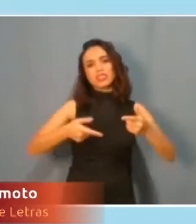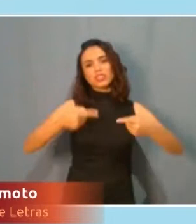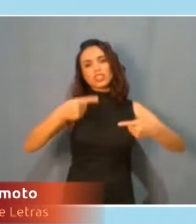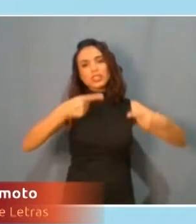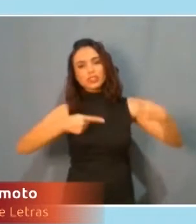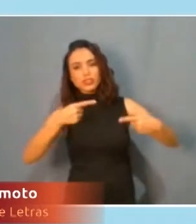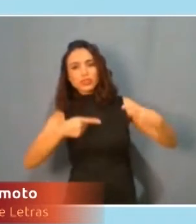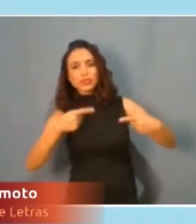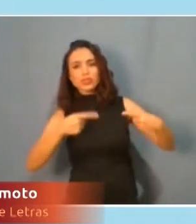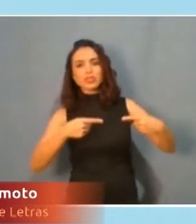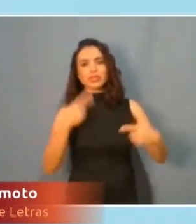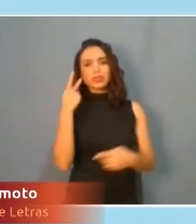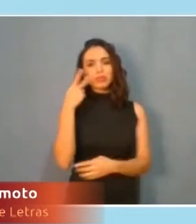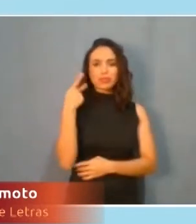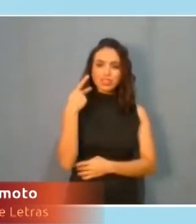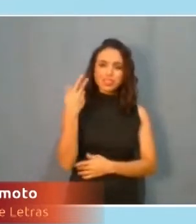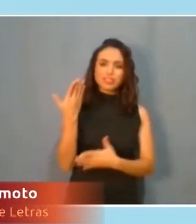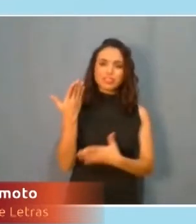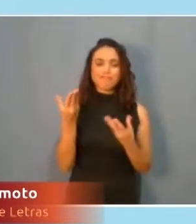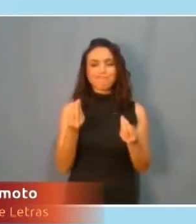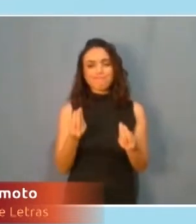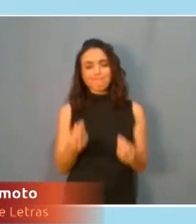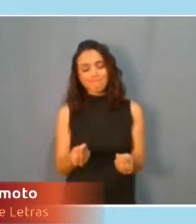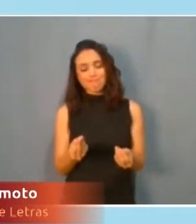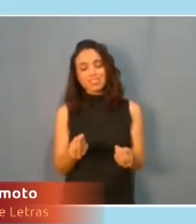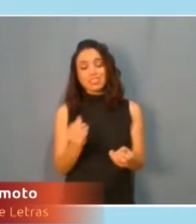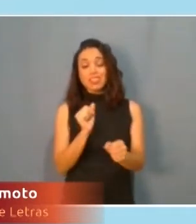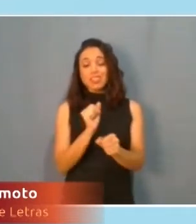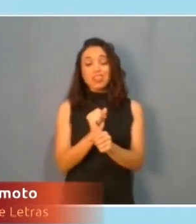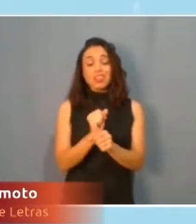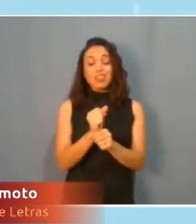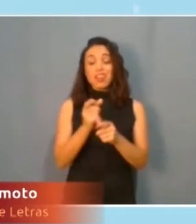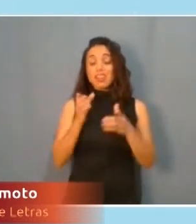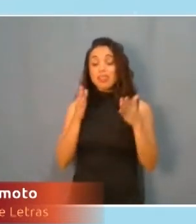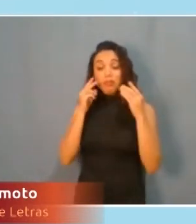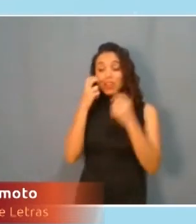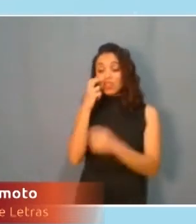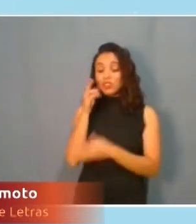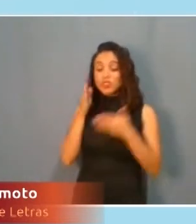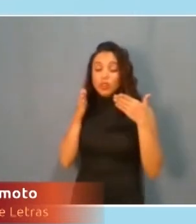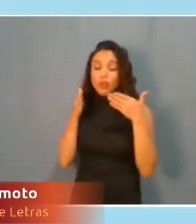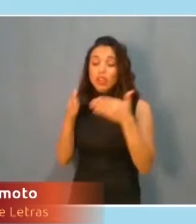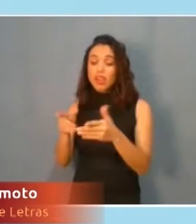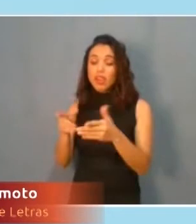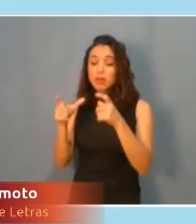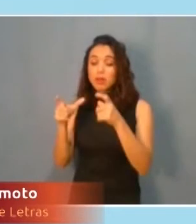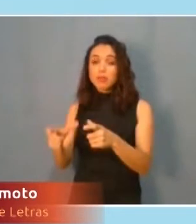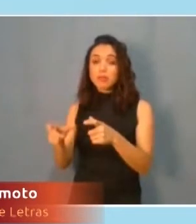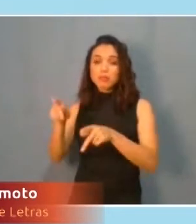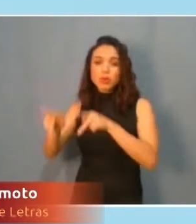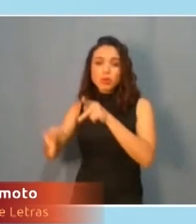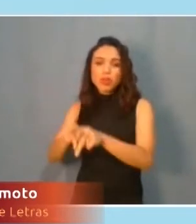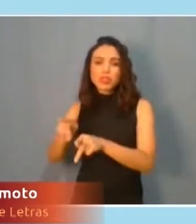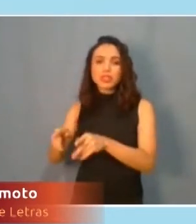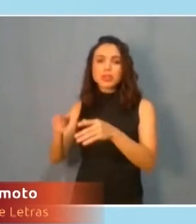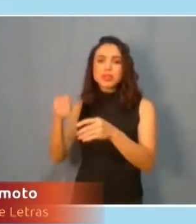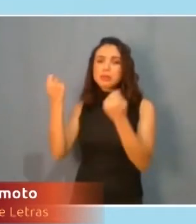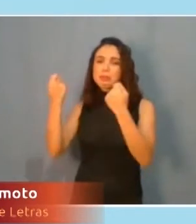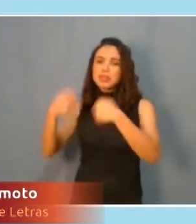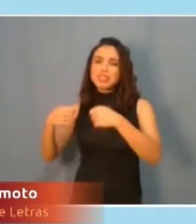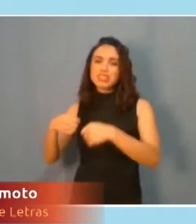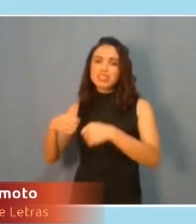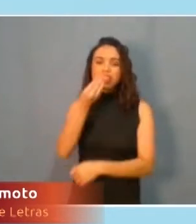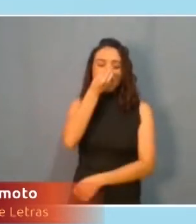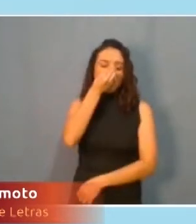da população que mais necessita, o efeito é esse, não volta a pobreza. Se hoje os